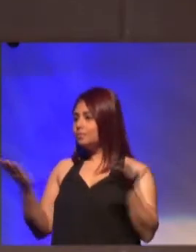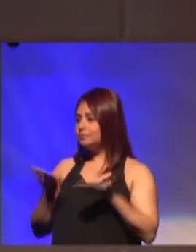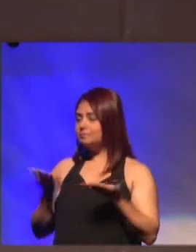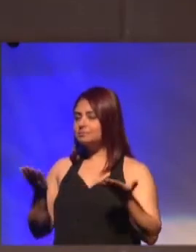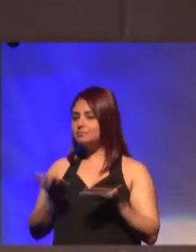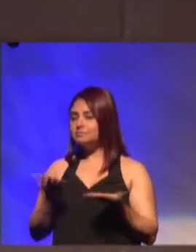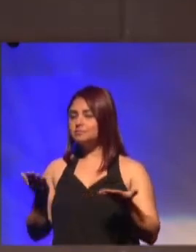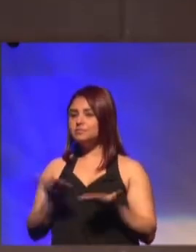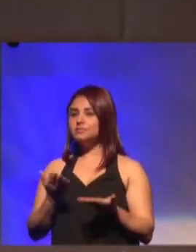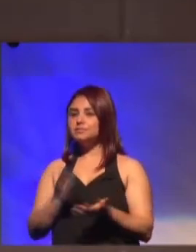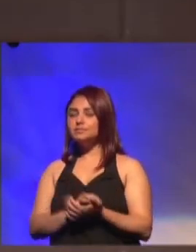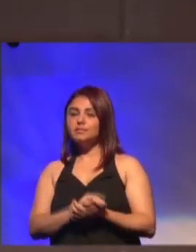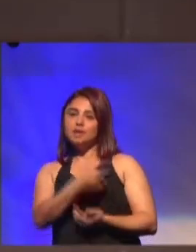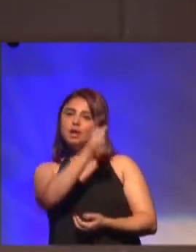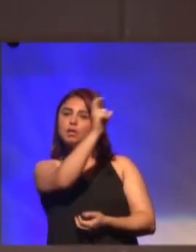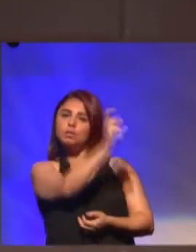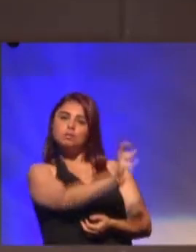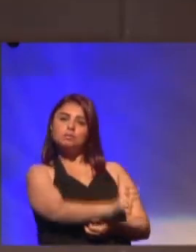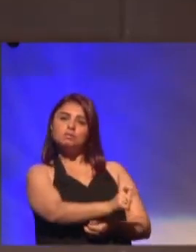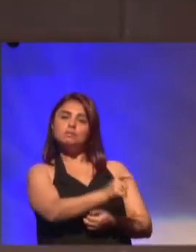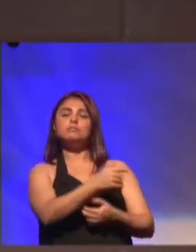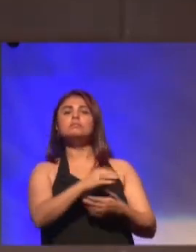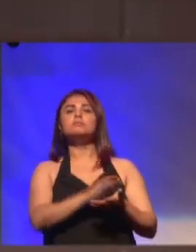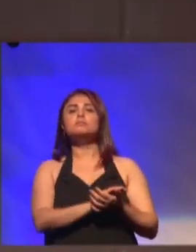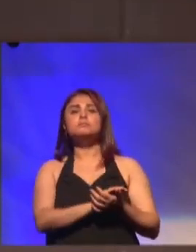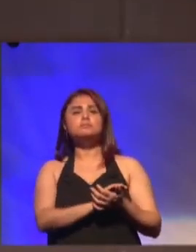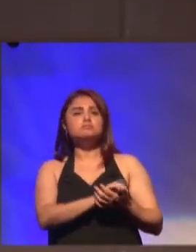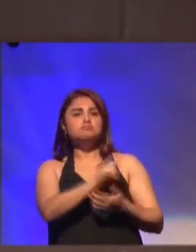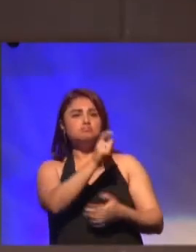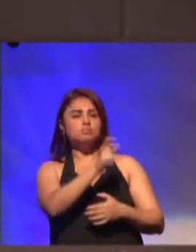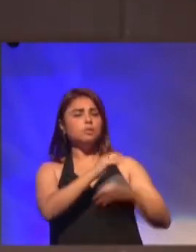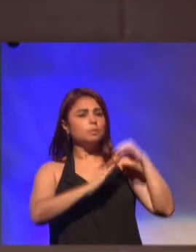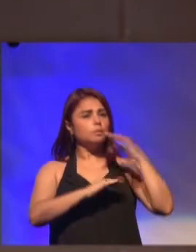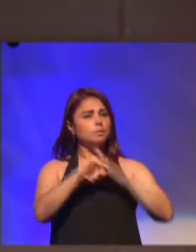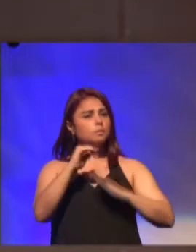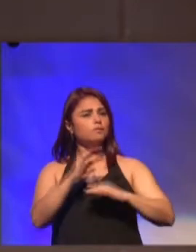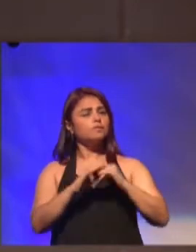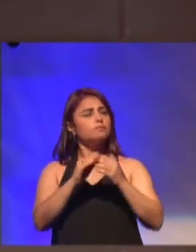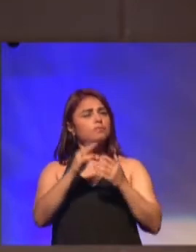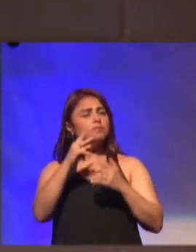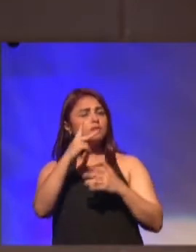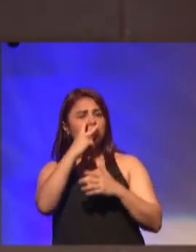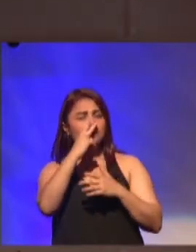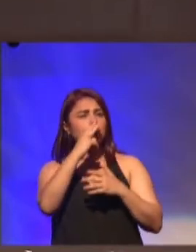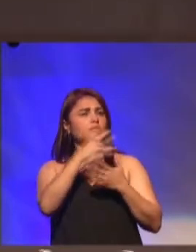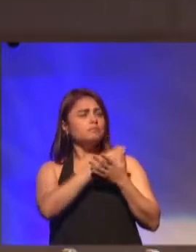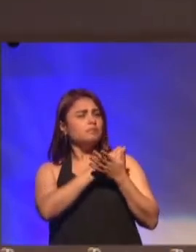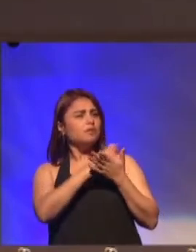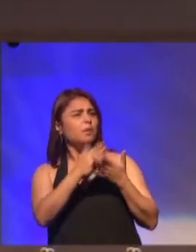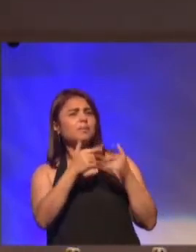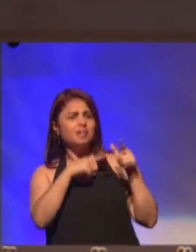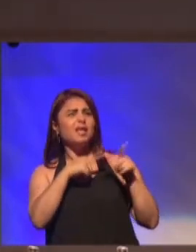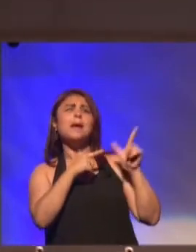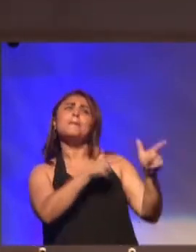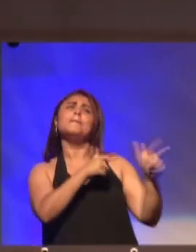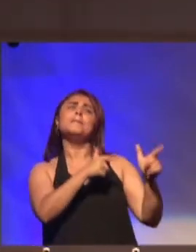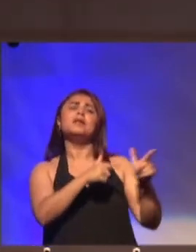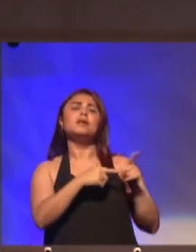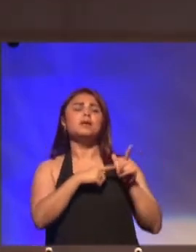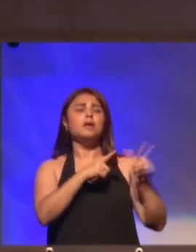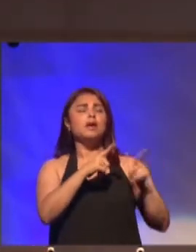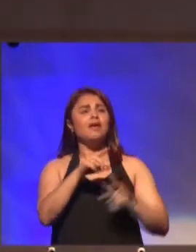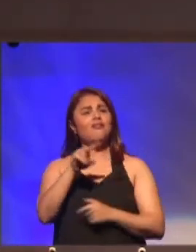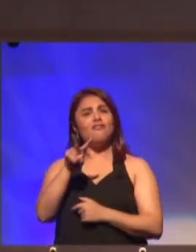Agora, esse cara, eu uso o termo precursor, porque assim, eu fui perguntar, ah, você tem algum apelido? Ah, meu apelido